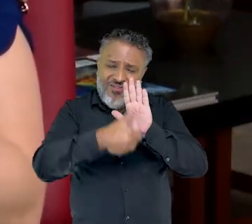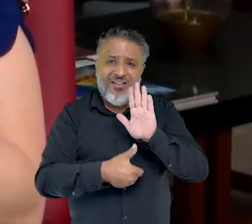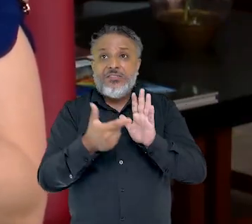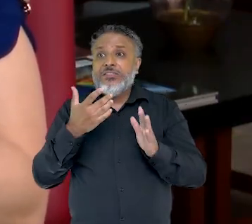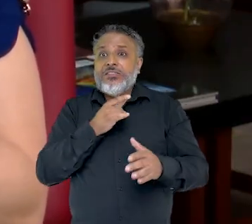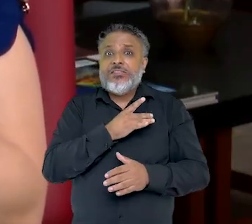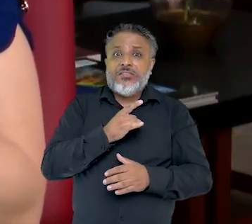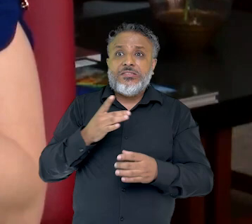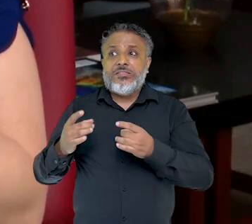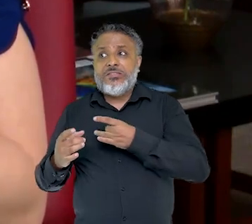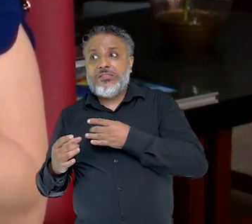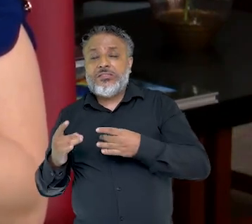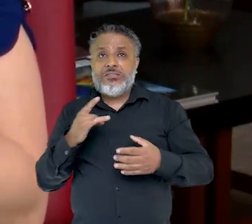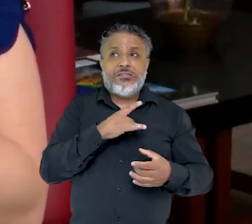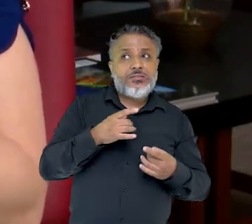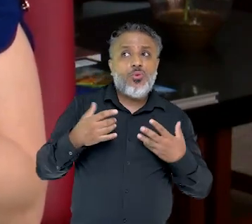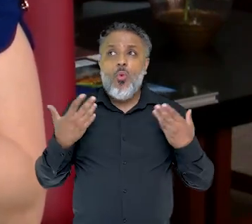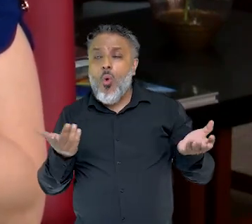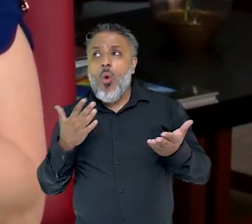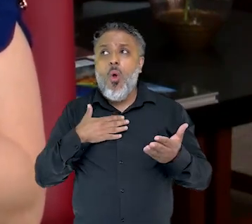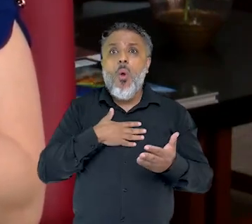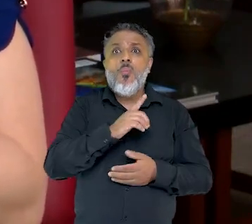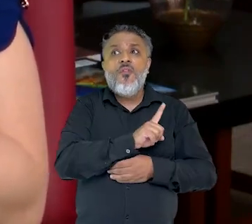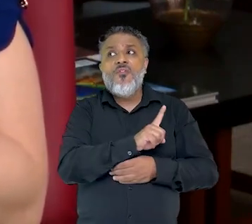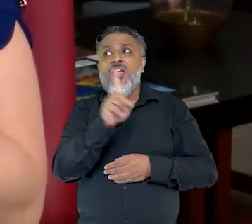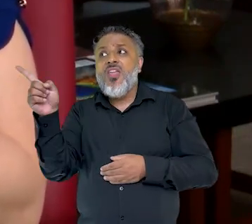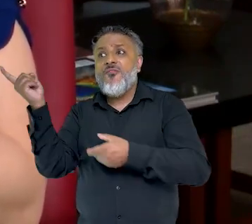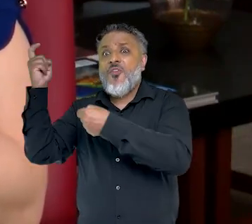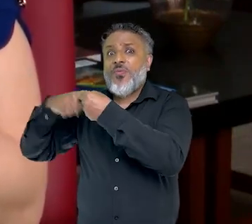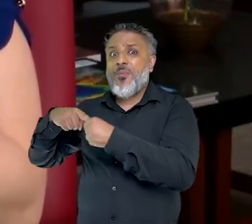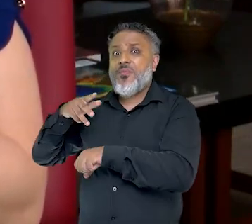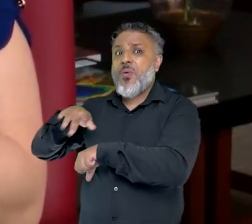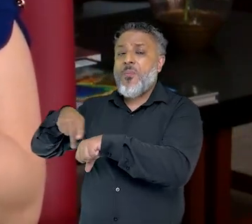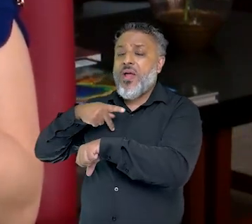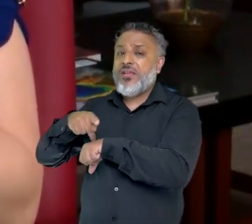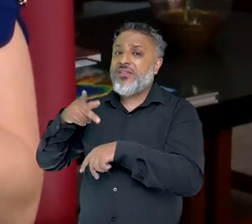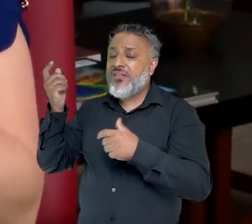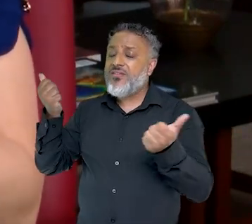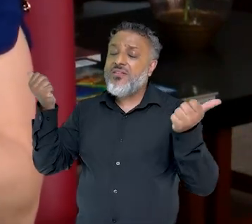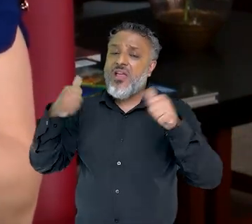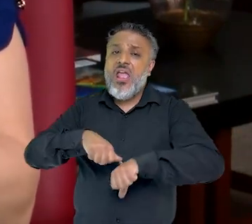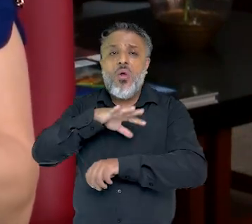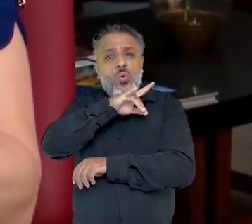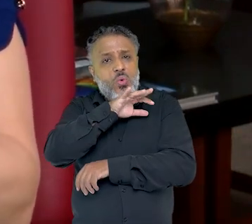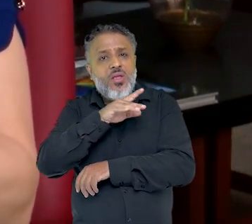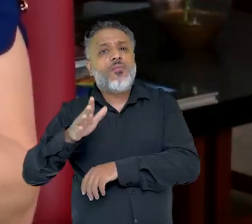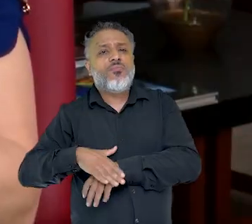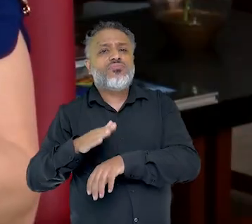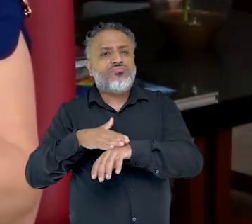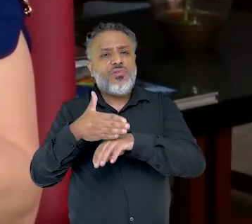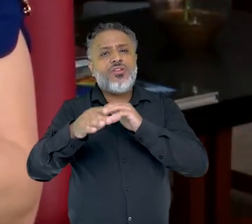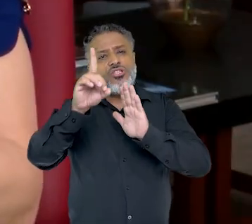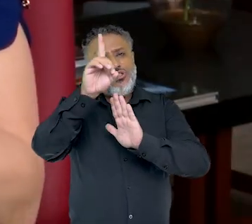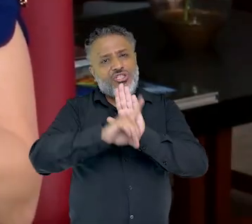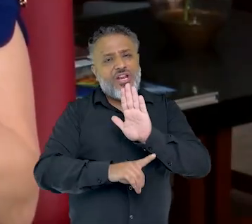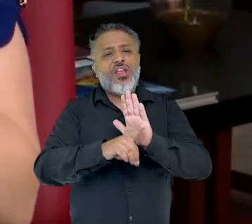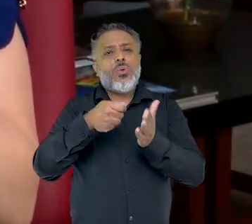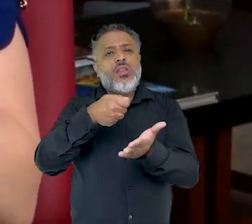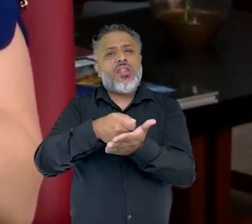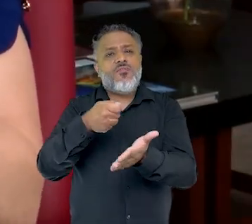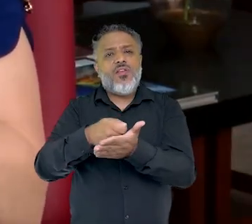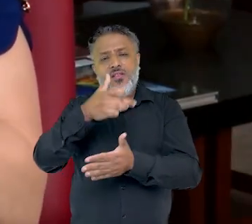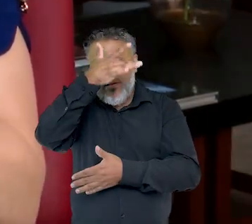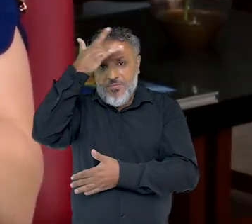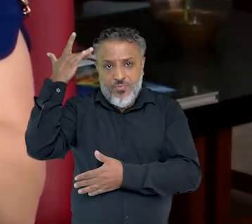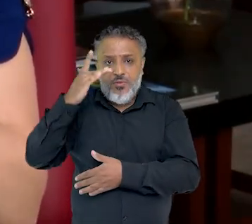ideia do panóptico, né, da deportabilidade. Isso é extremamente prejudicial para o exercício de direitos e deveres dessas pessoas. Então,